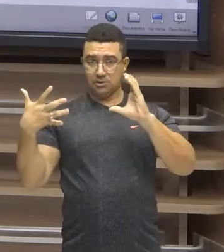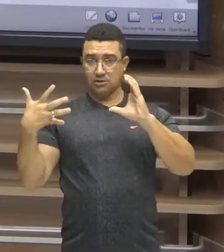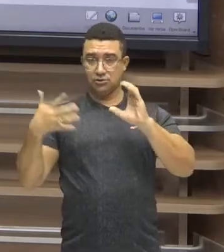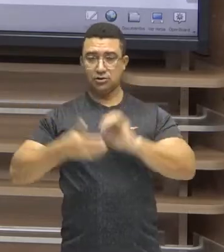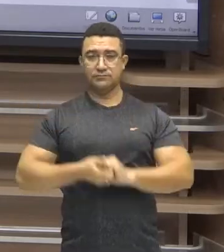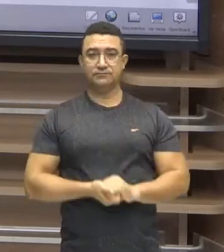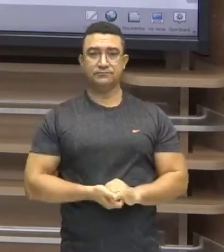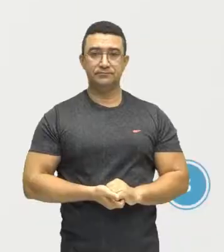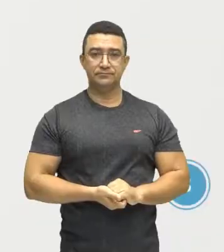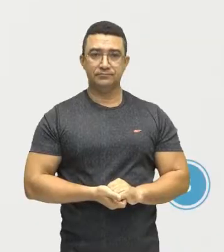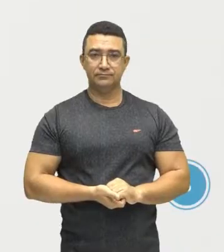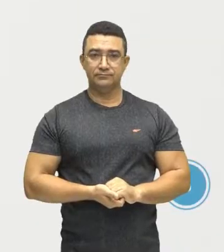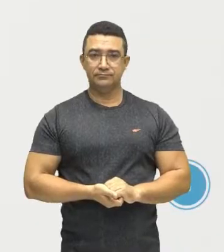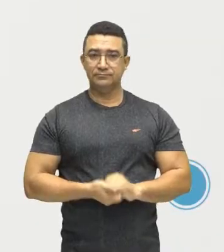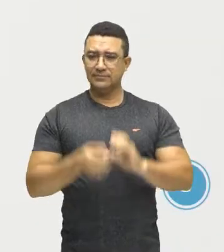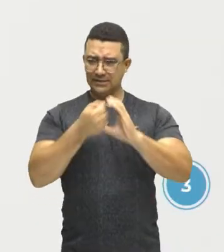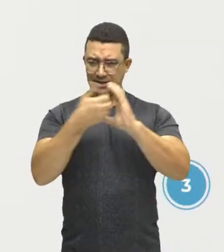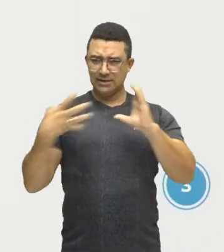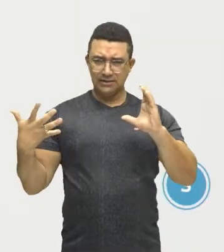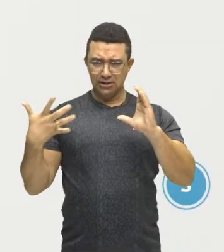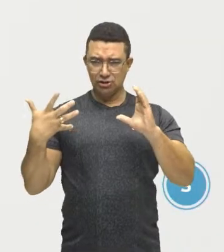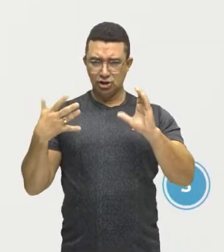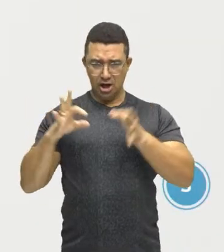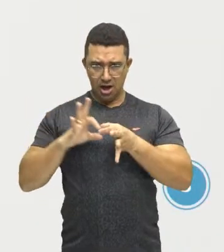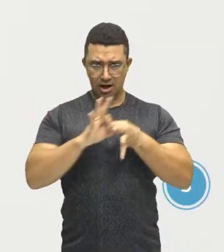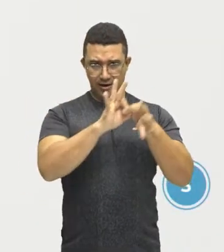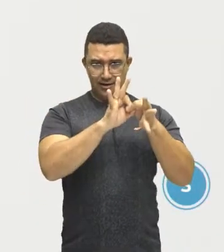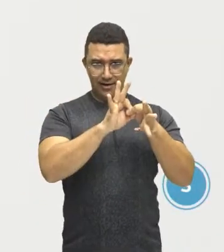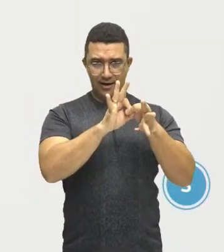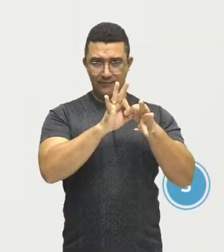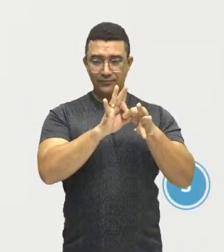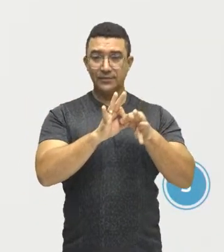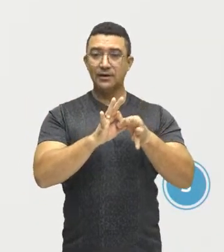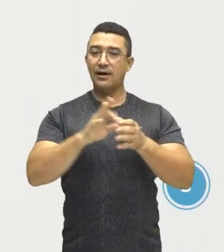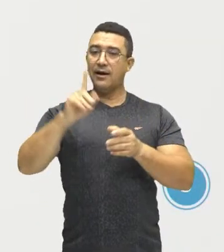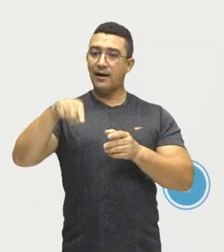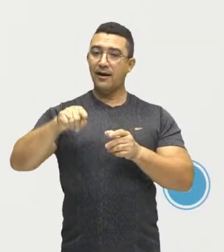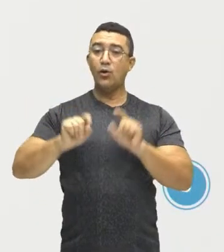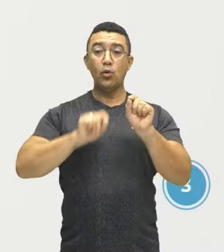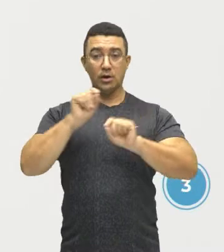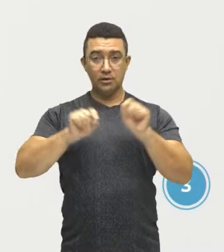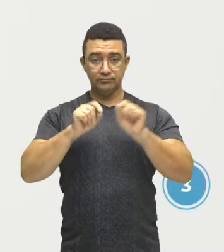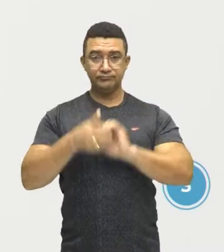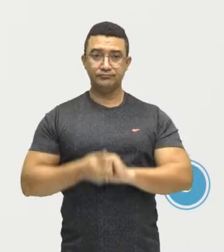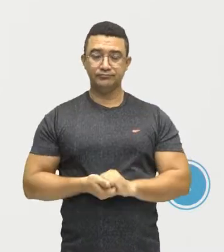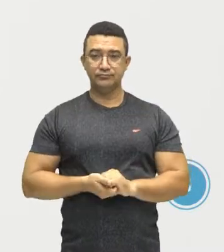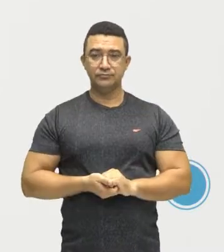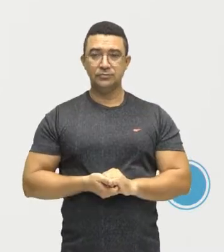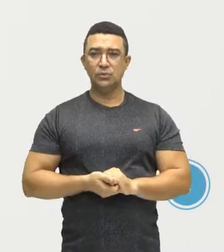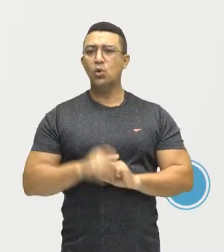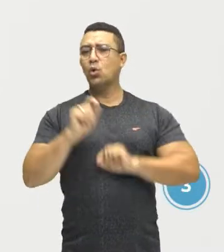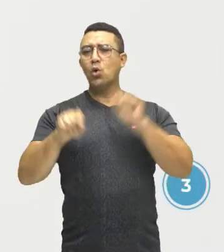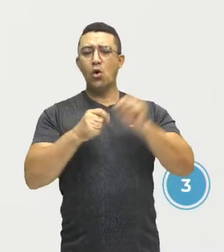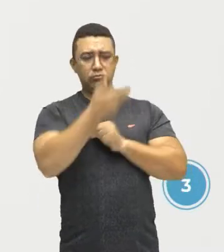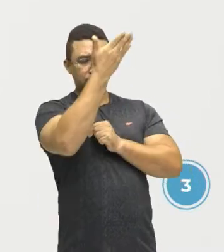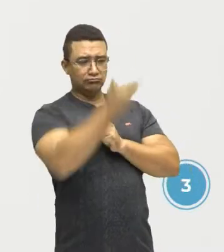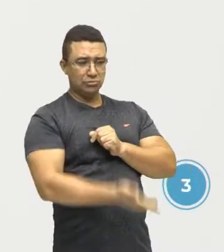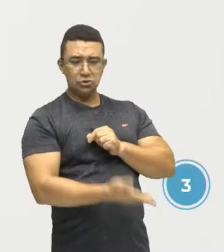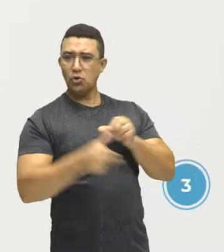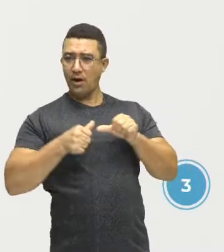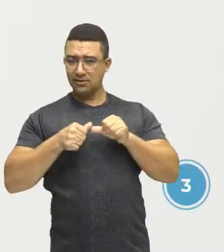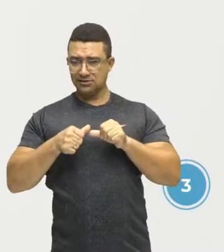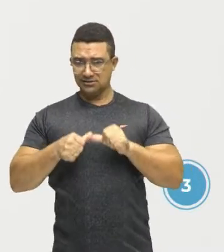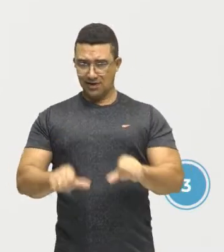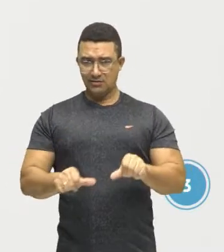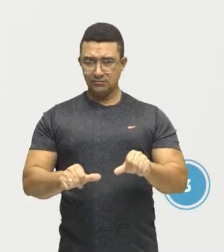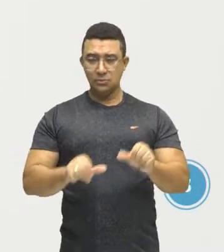só. Característica que ele vai ligar é o estado em que o sujeito se encontra,